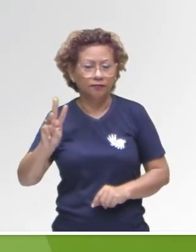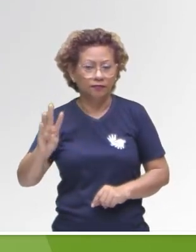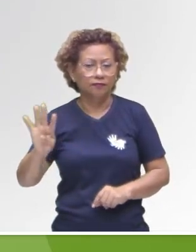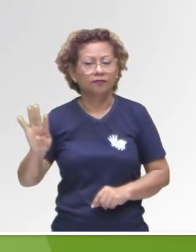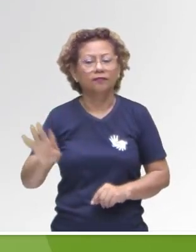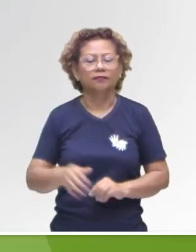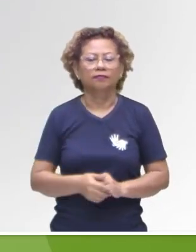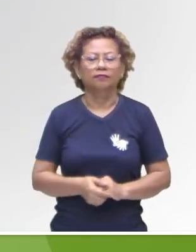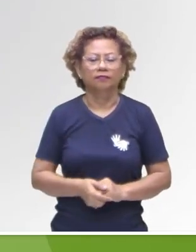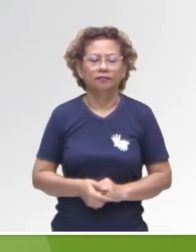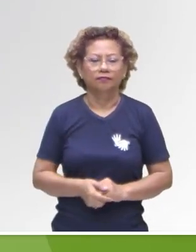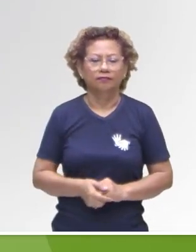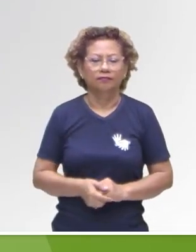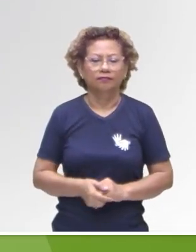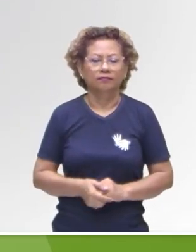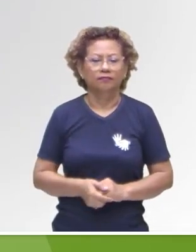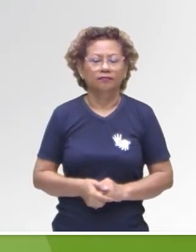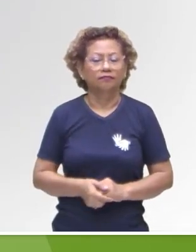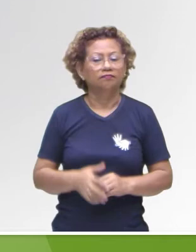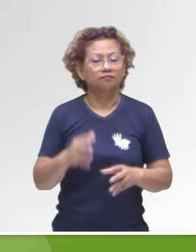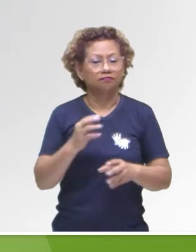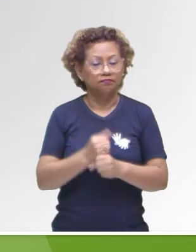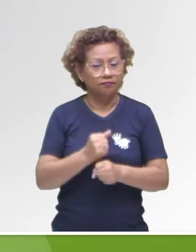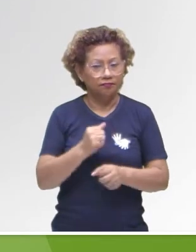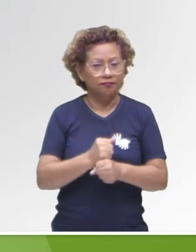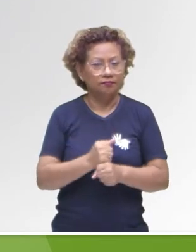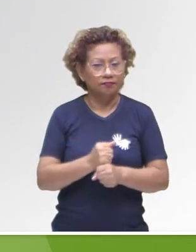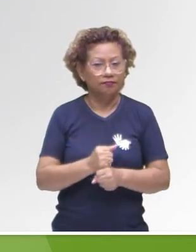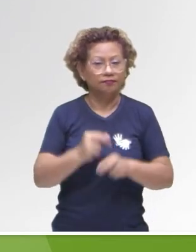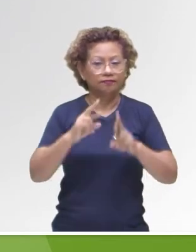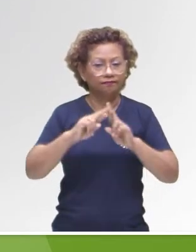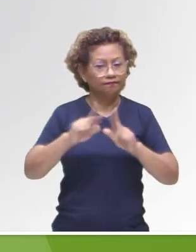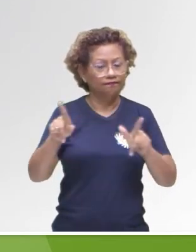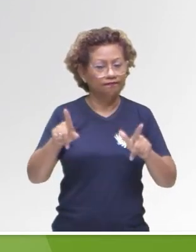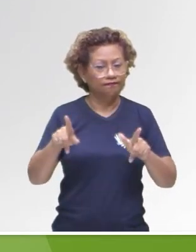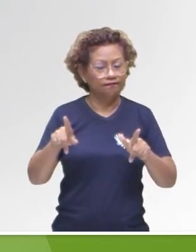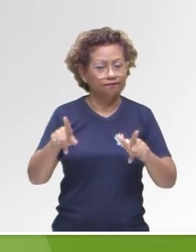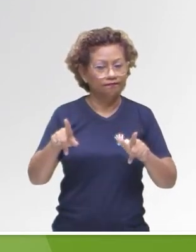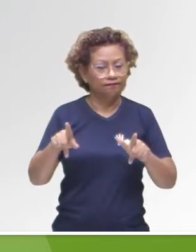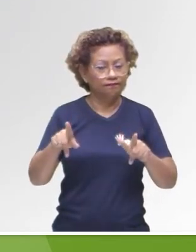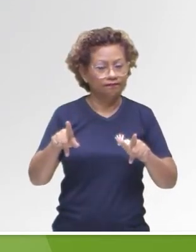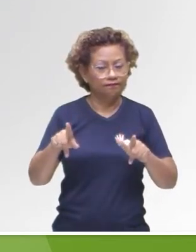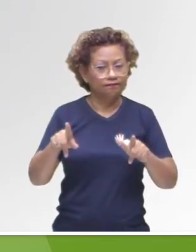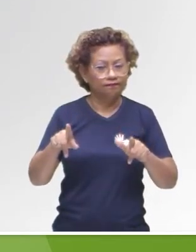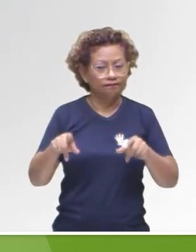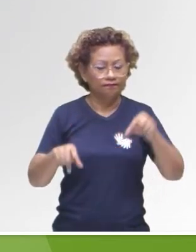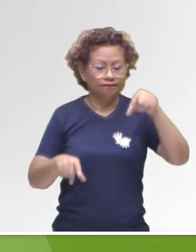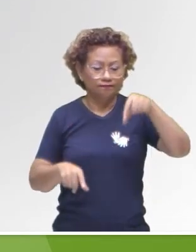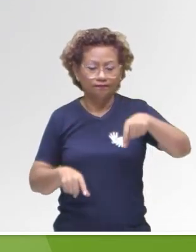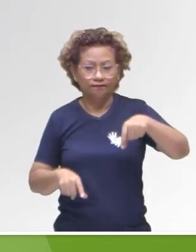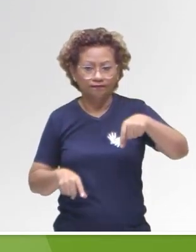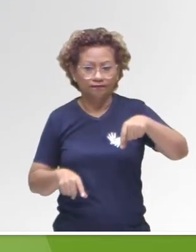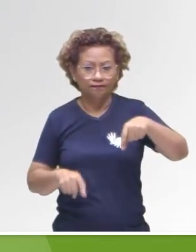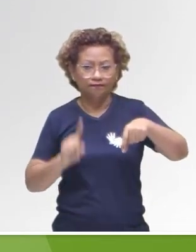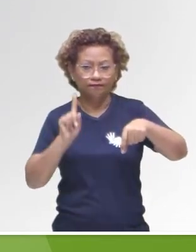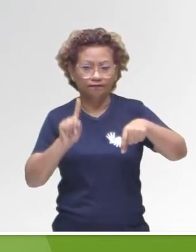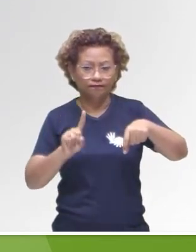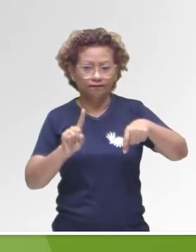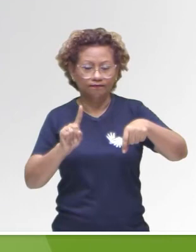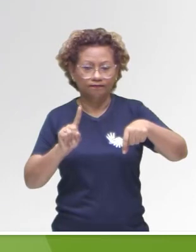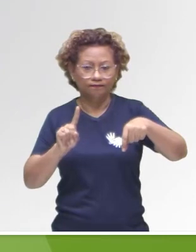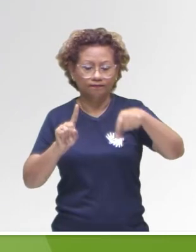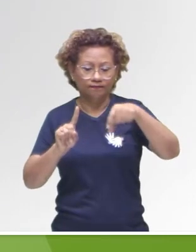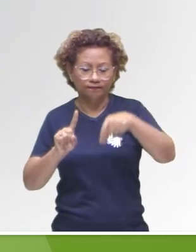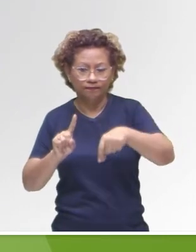soma da diferença de potencial do capacitor 1, mais o capacitor 2, mais o capacitor 3, e